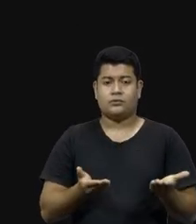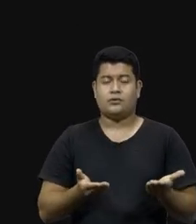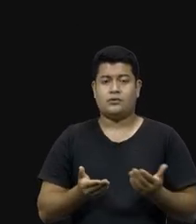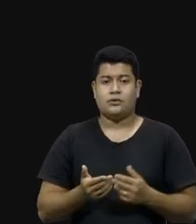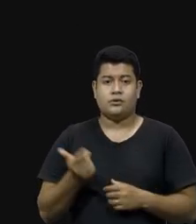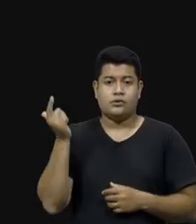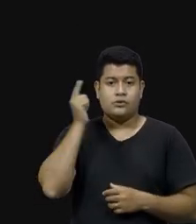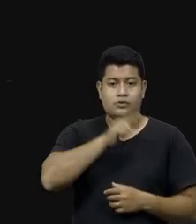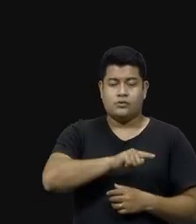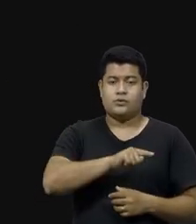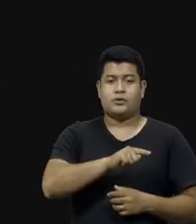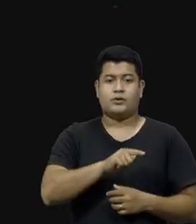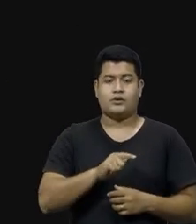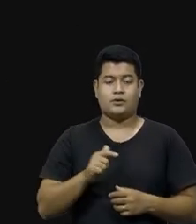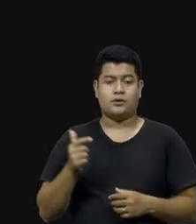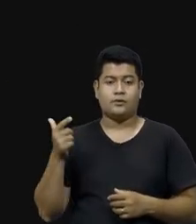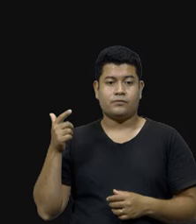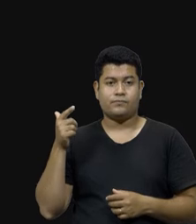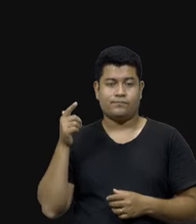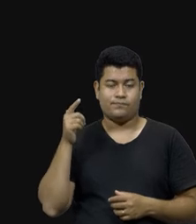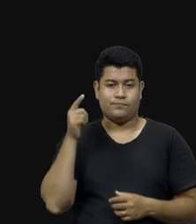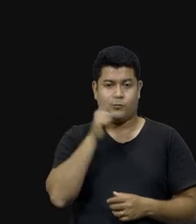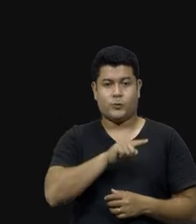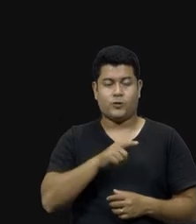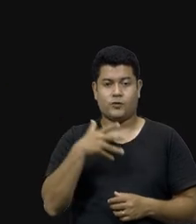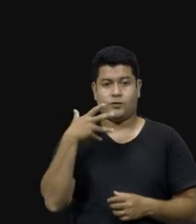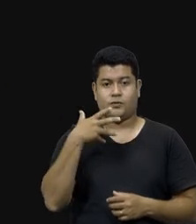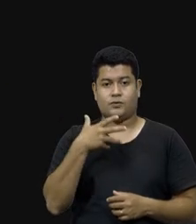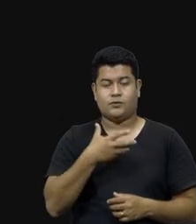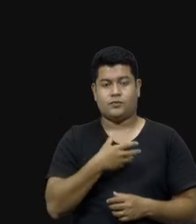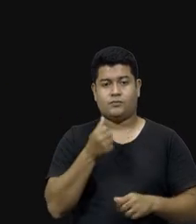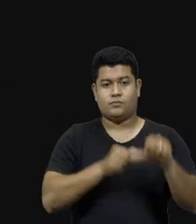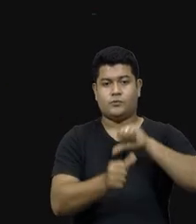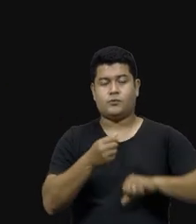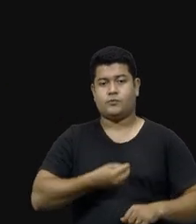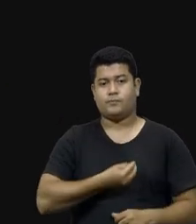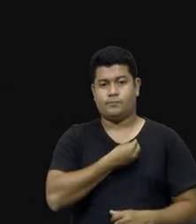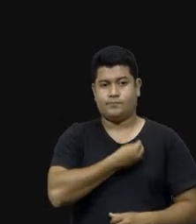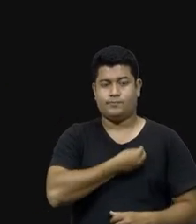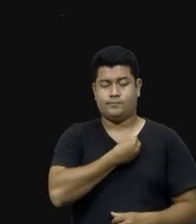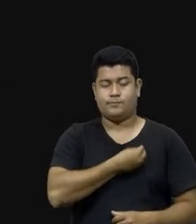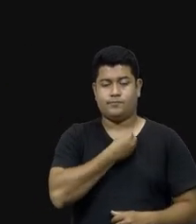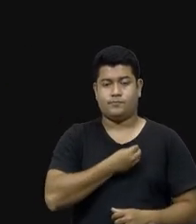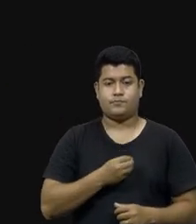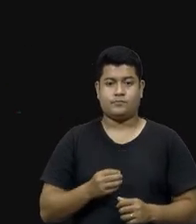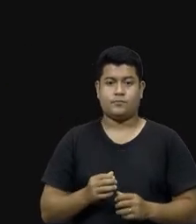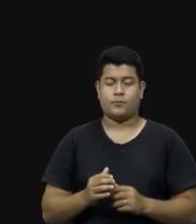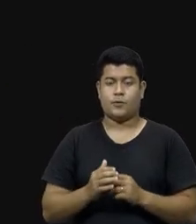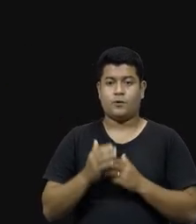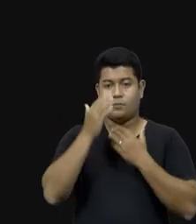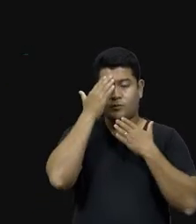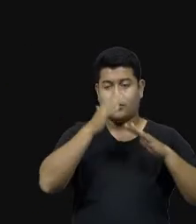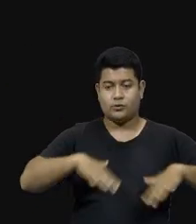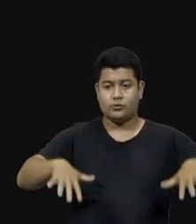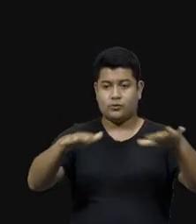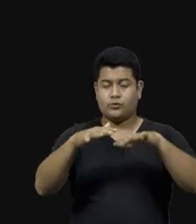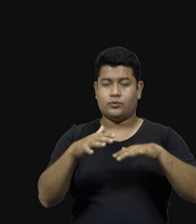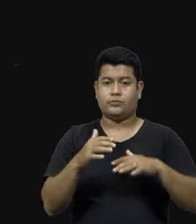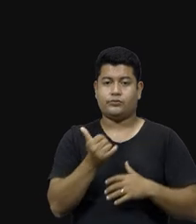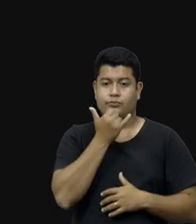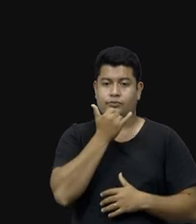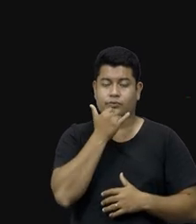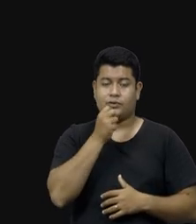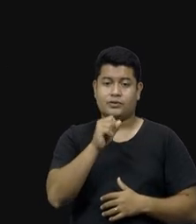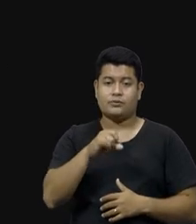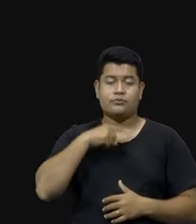vai superar e sair dessa situação. Obrigada pelo apoio de todos, desculpa se não conseguimos responder alguma